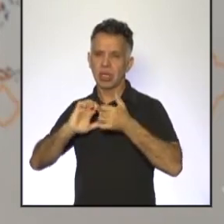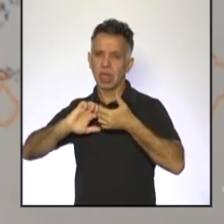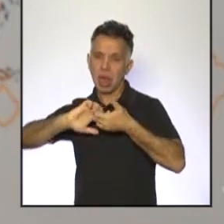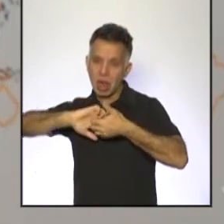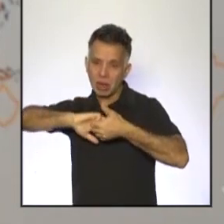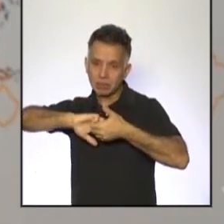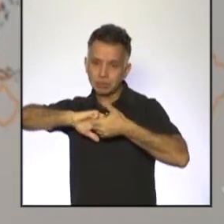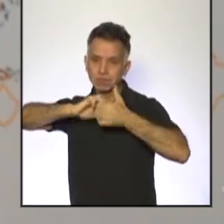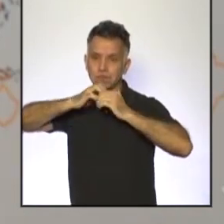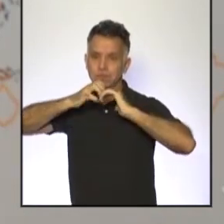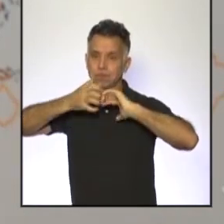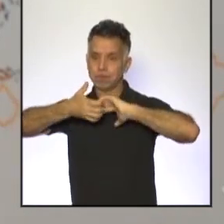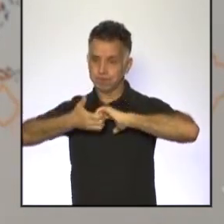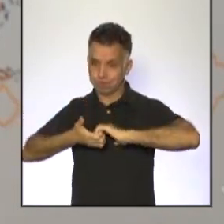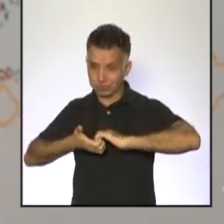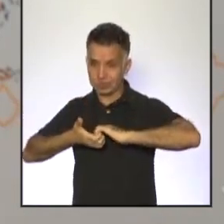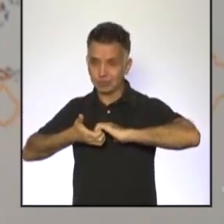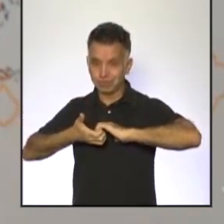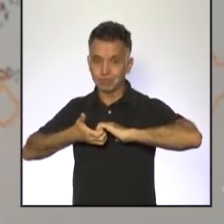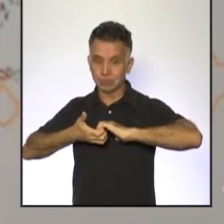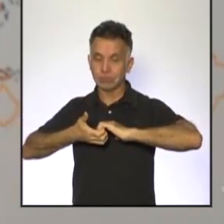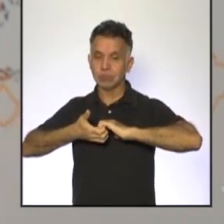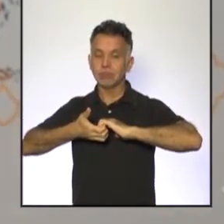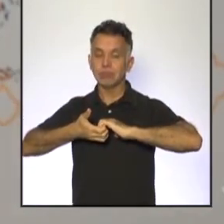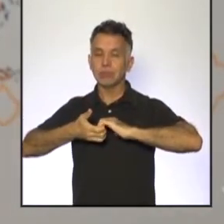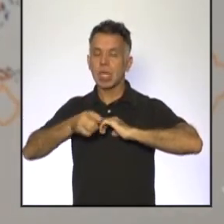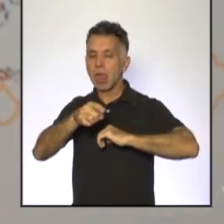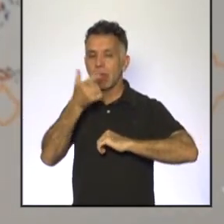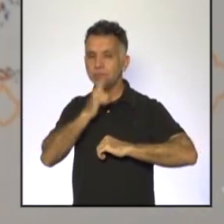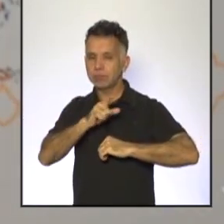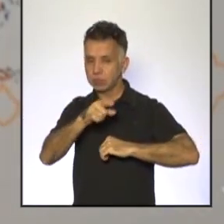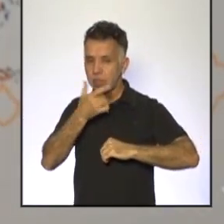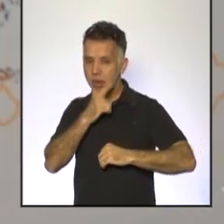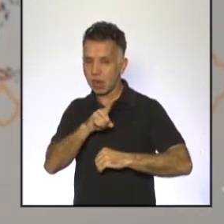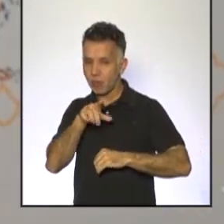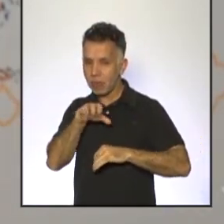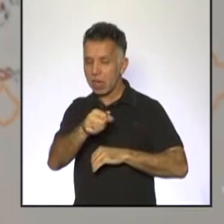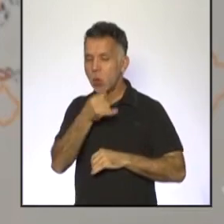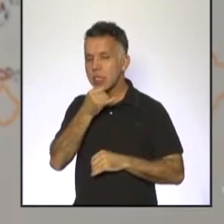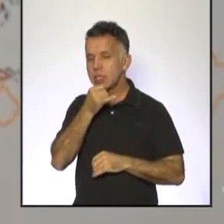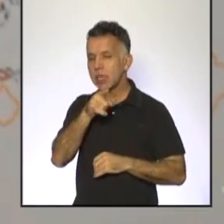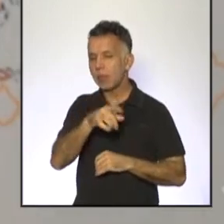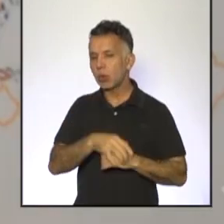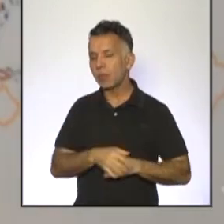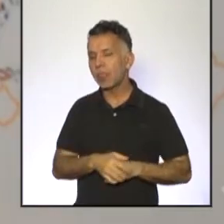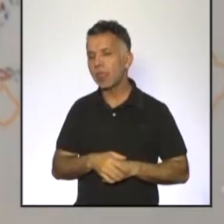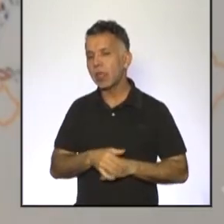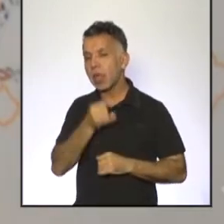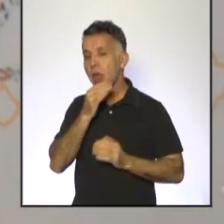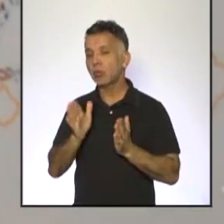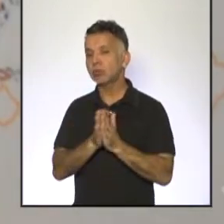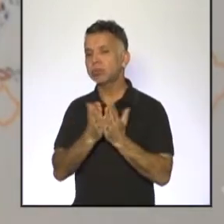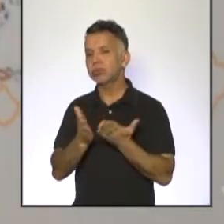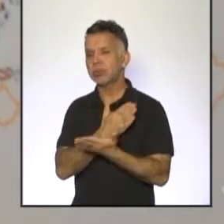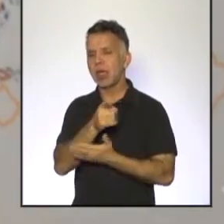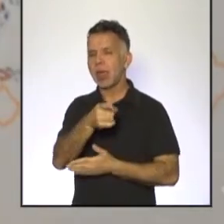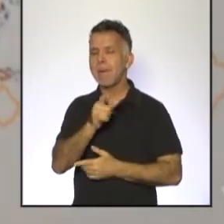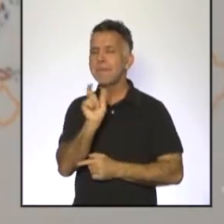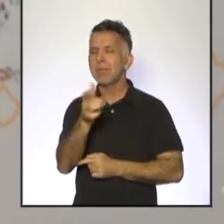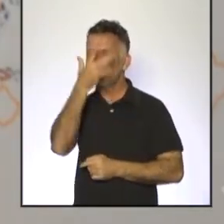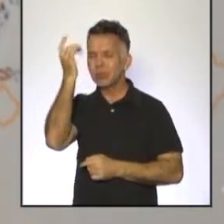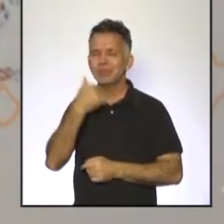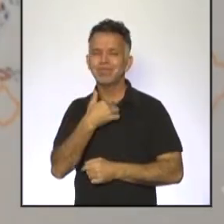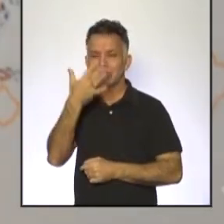modernos, lembrando, aqui basicamente, gente, eu vou pegar um exemplo do seguinte, pouca gente entende o que